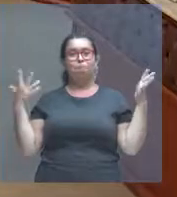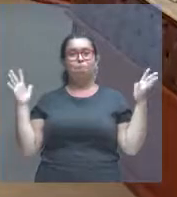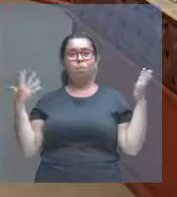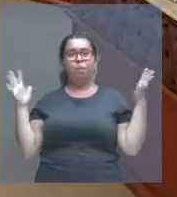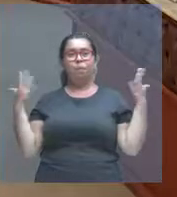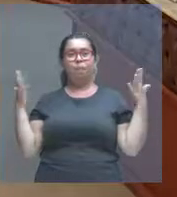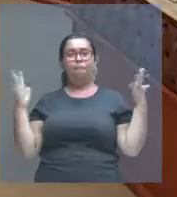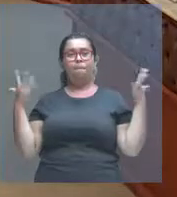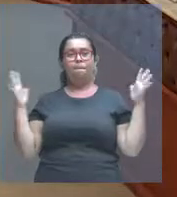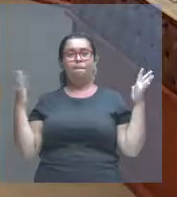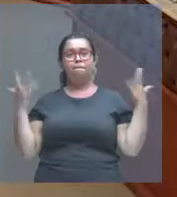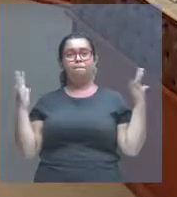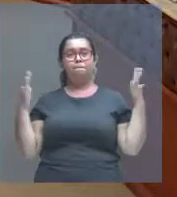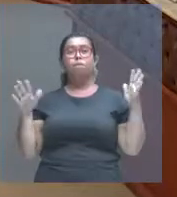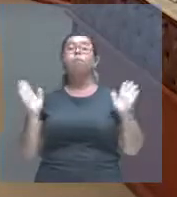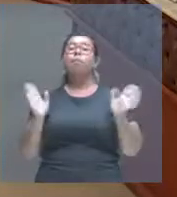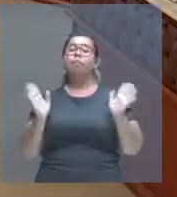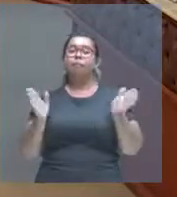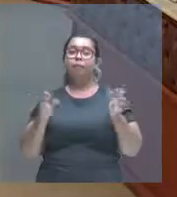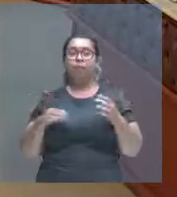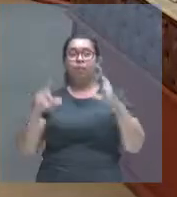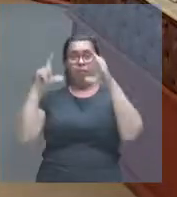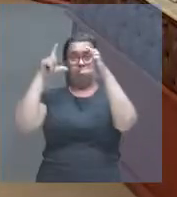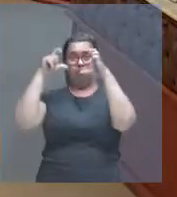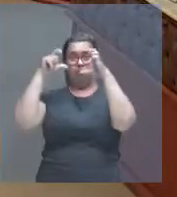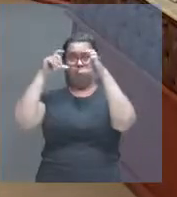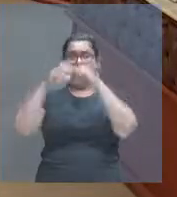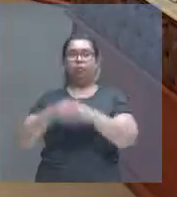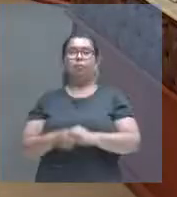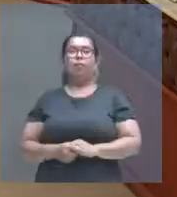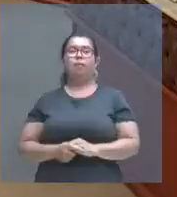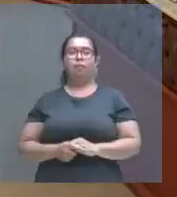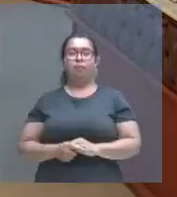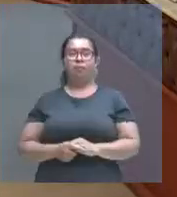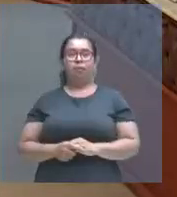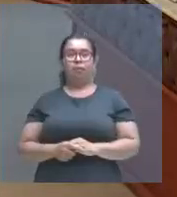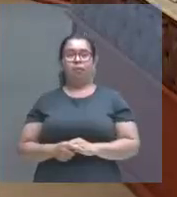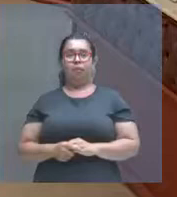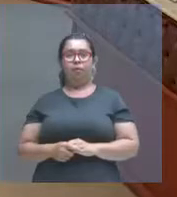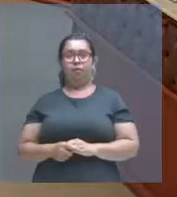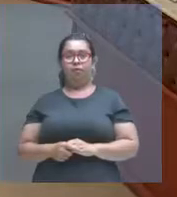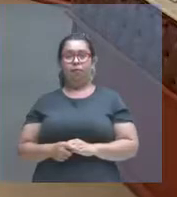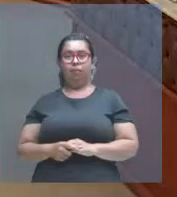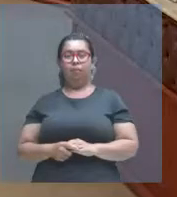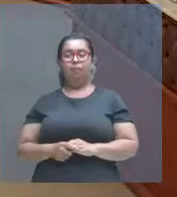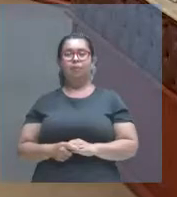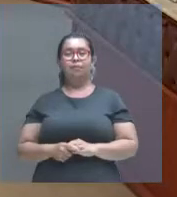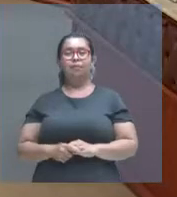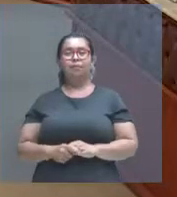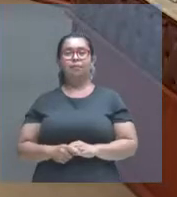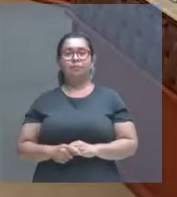Agora, como o seu João vai descer de lá, vamos trazer ele aqui na frente, tirar uma foto primeiro da mesa. Entendeu?